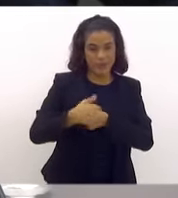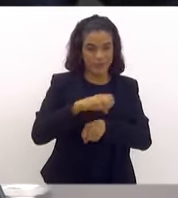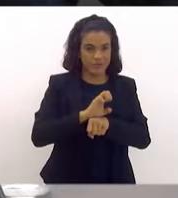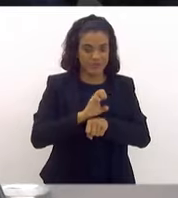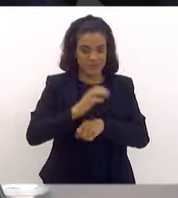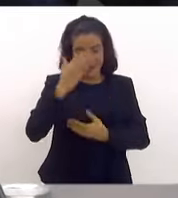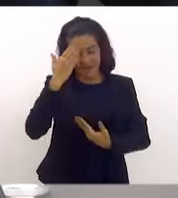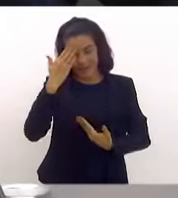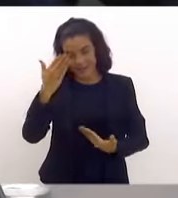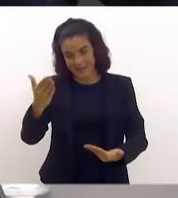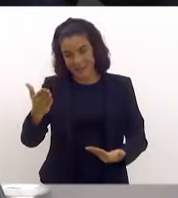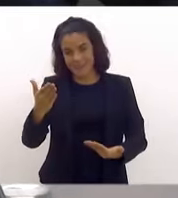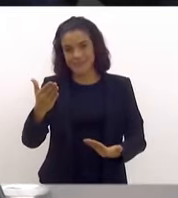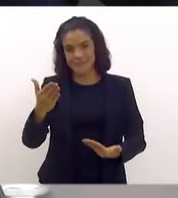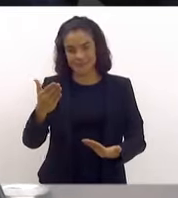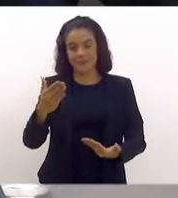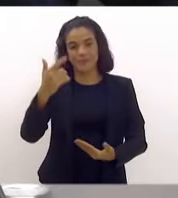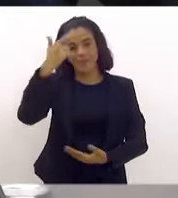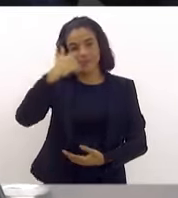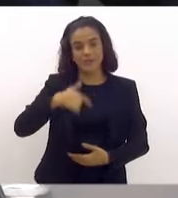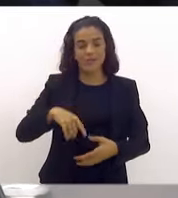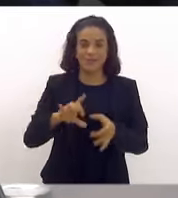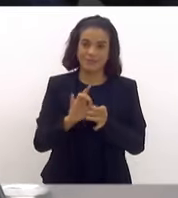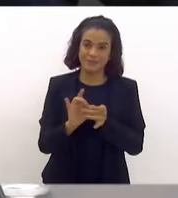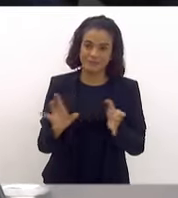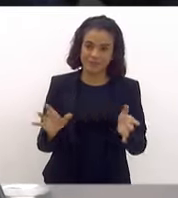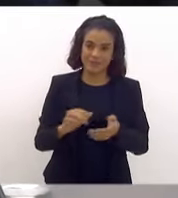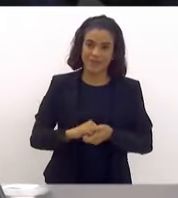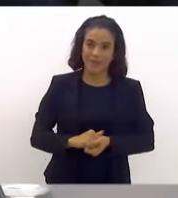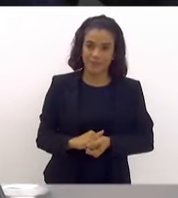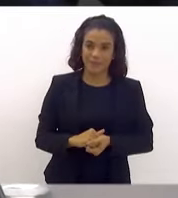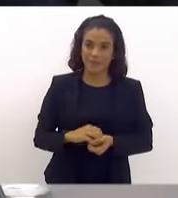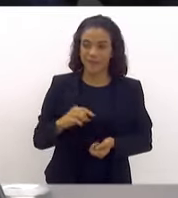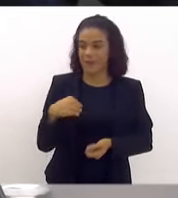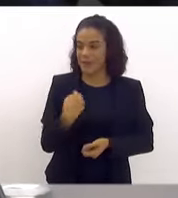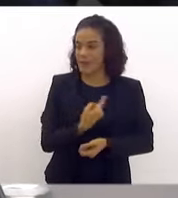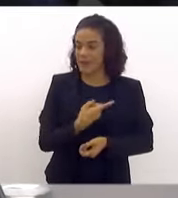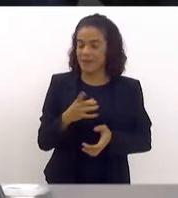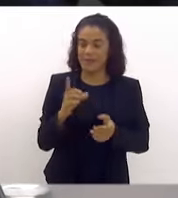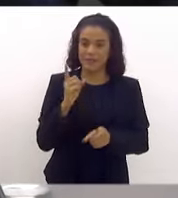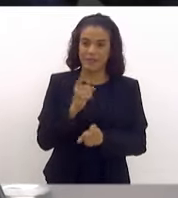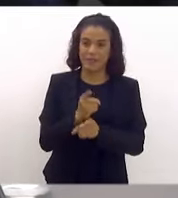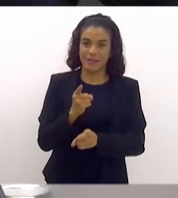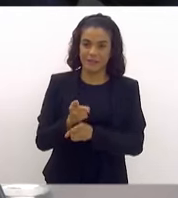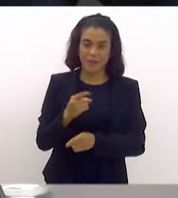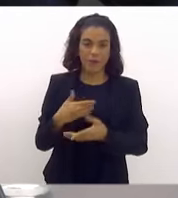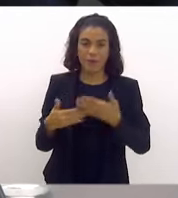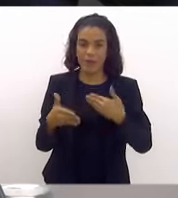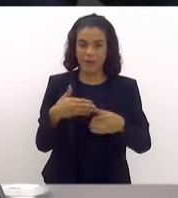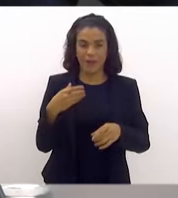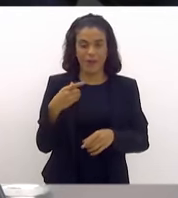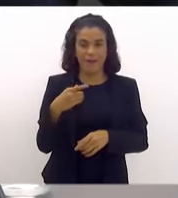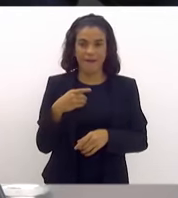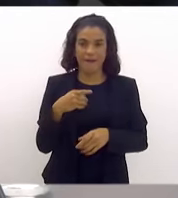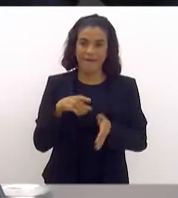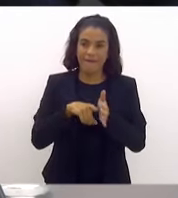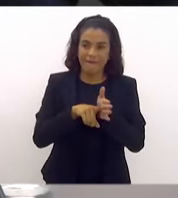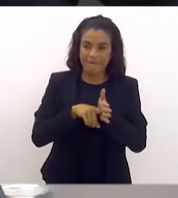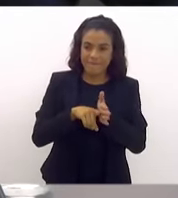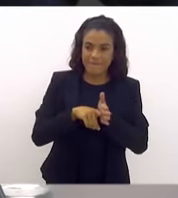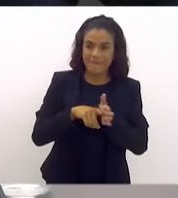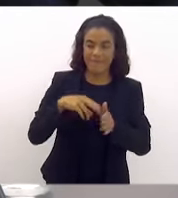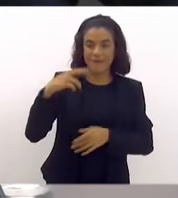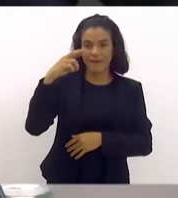agradeço e fico à disposição lá nós podemos identificar qualquer investigação de interesse do dos